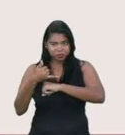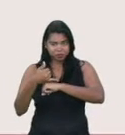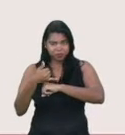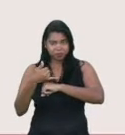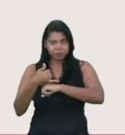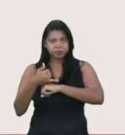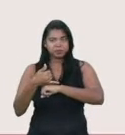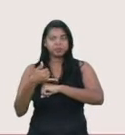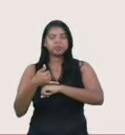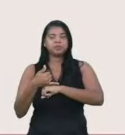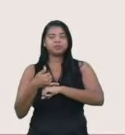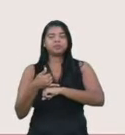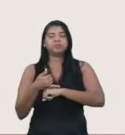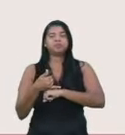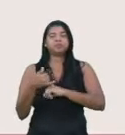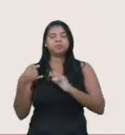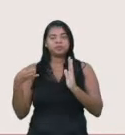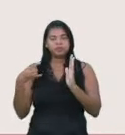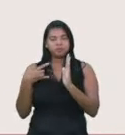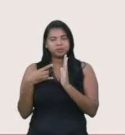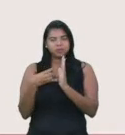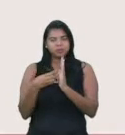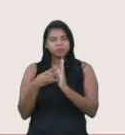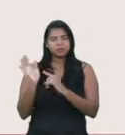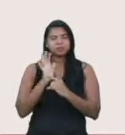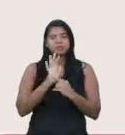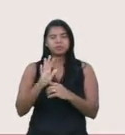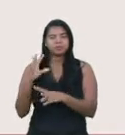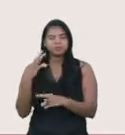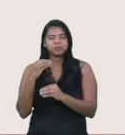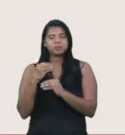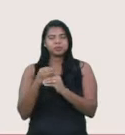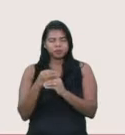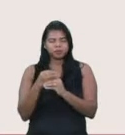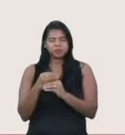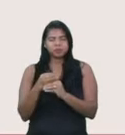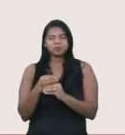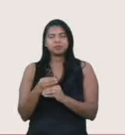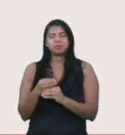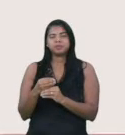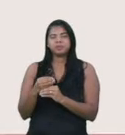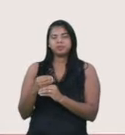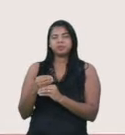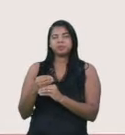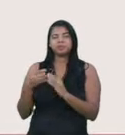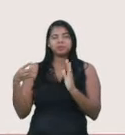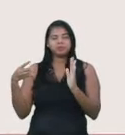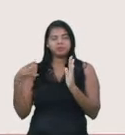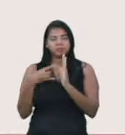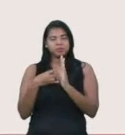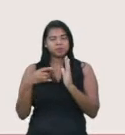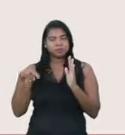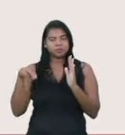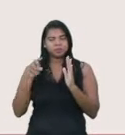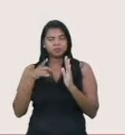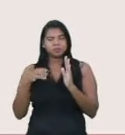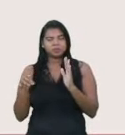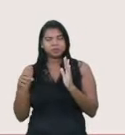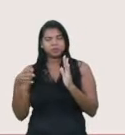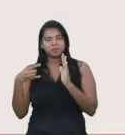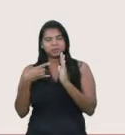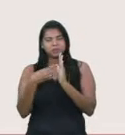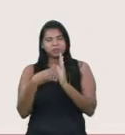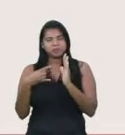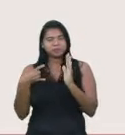ímã natural adquire essas mesmas propriedades de um ímã, que isso é chamado de imantação, obtendo-se assim ímãs